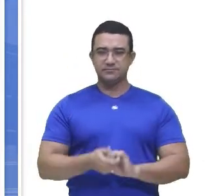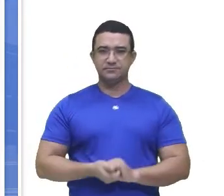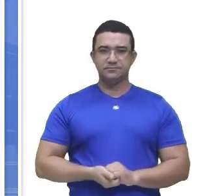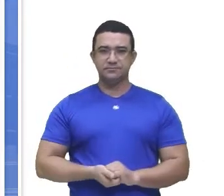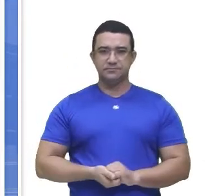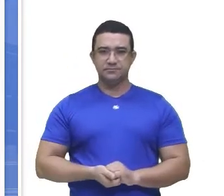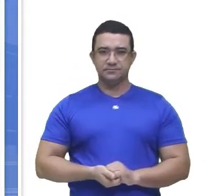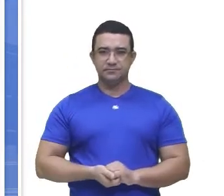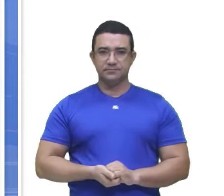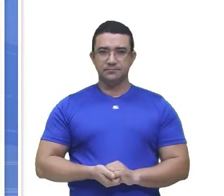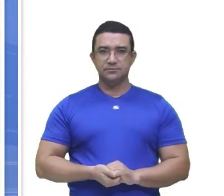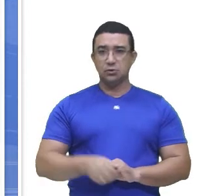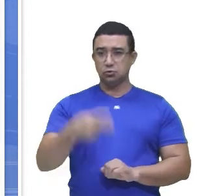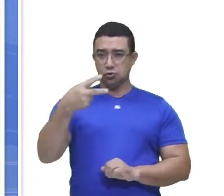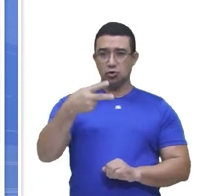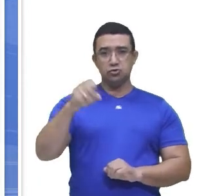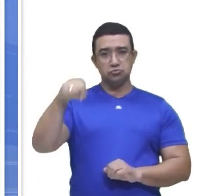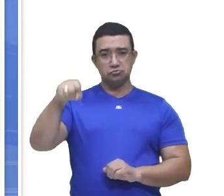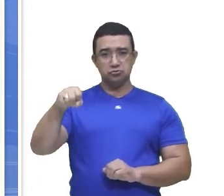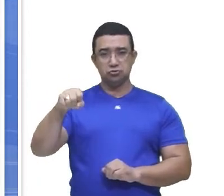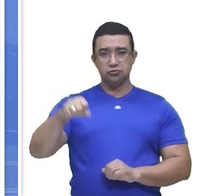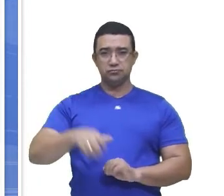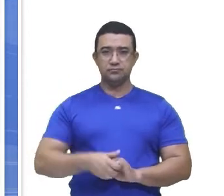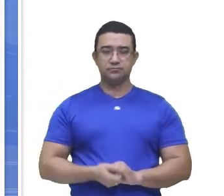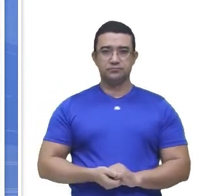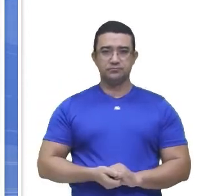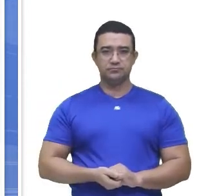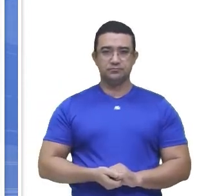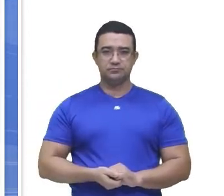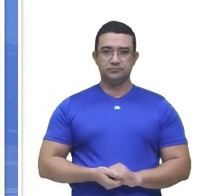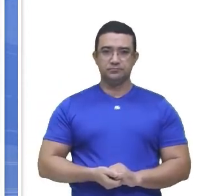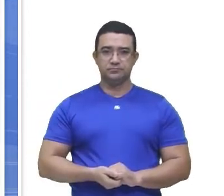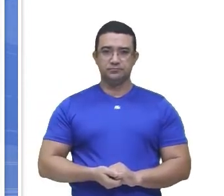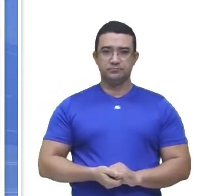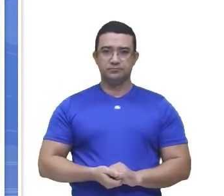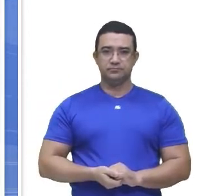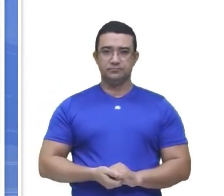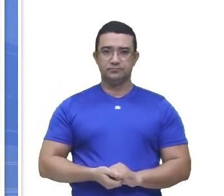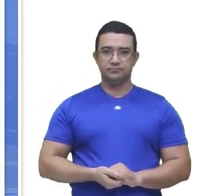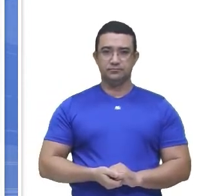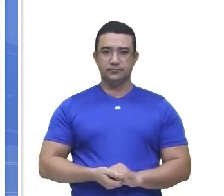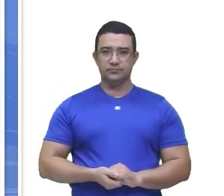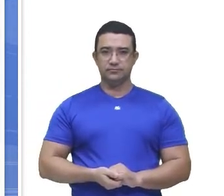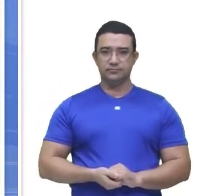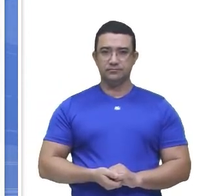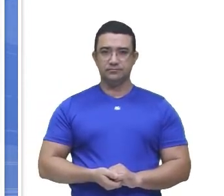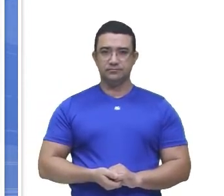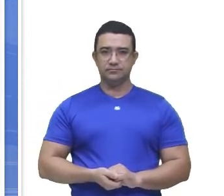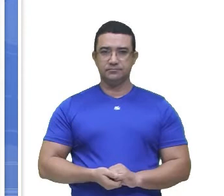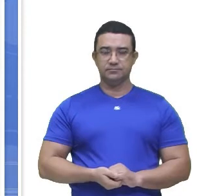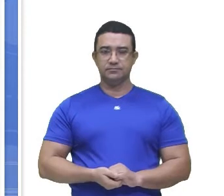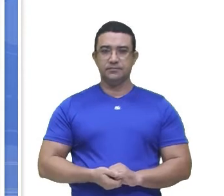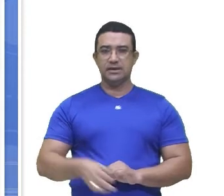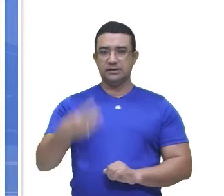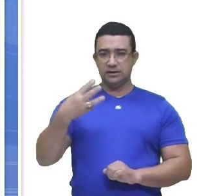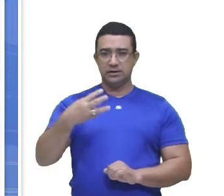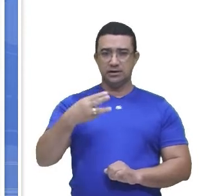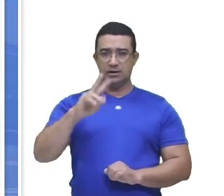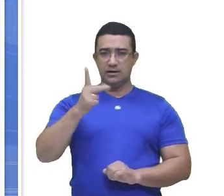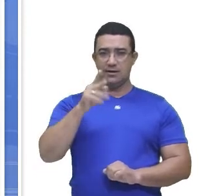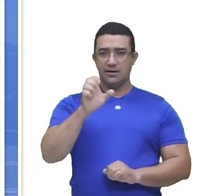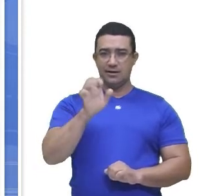claro, que as sílabas tônicas aqui são diferentes no espanhol com relação ao português. Verdadeira. Os heterotônicos